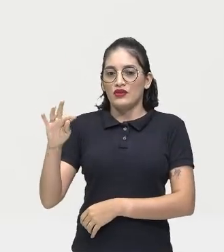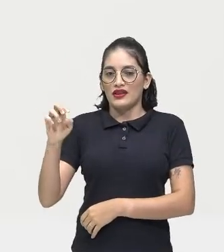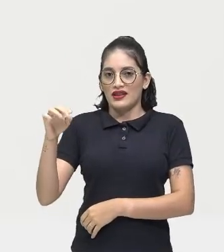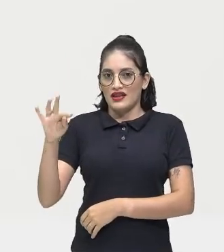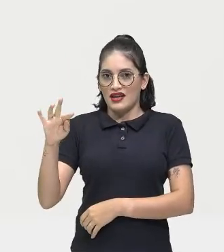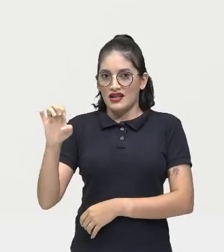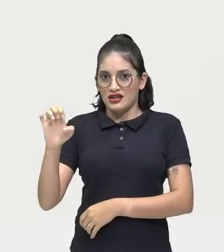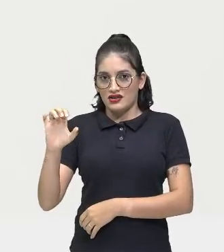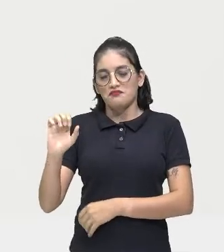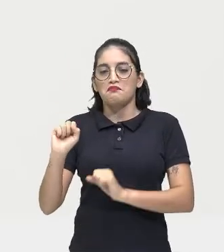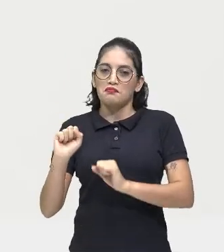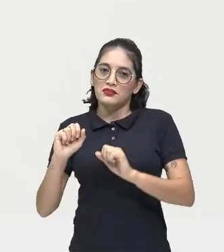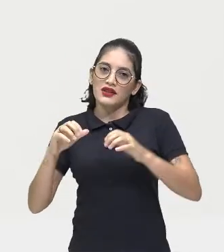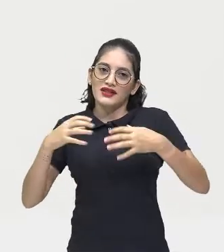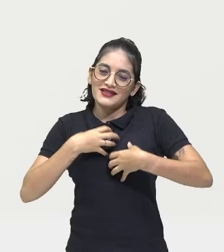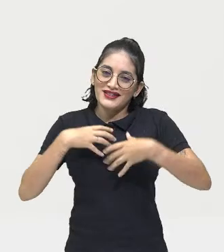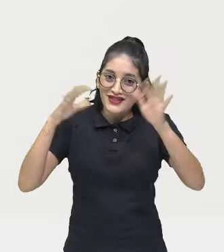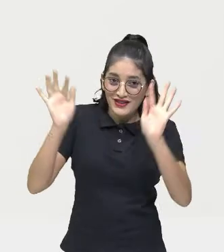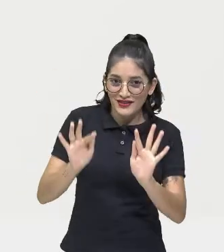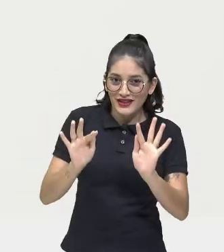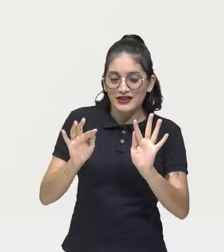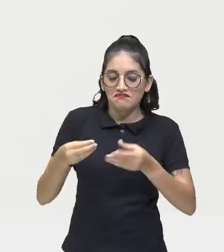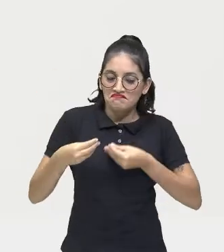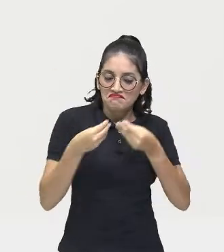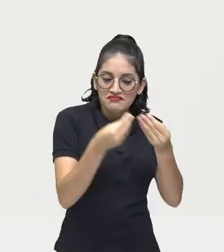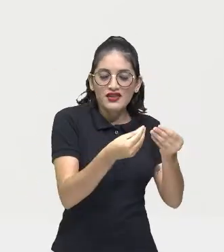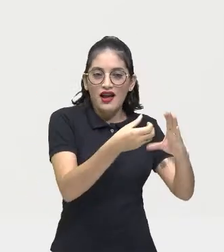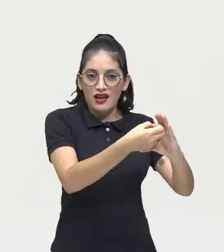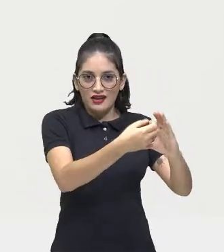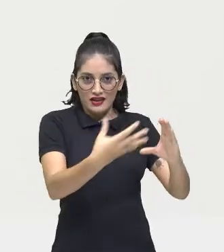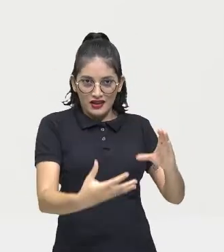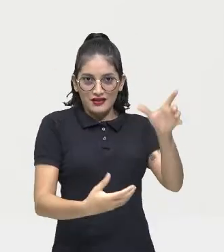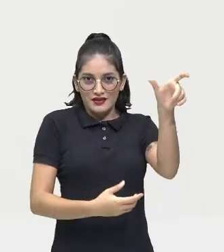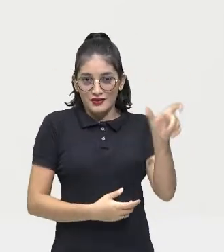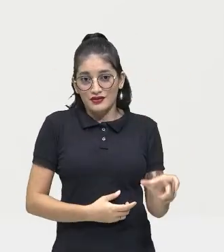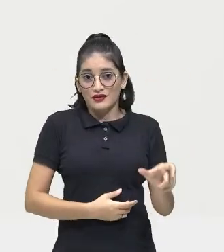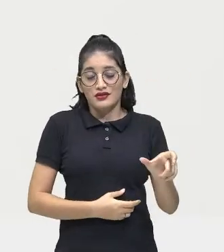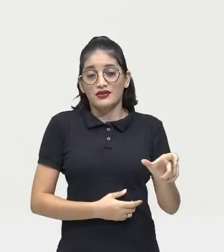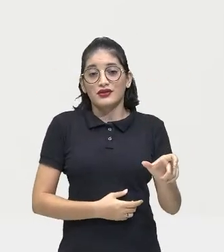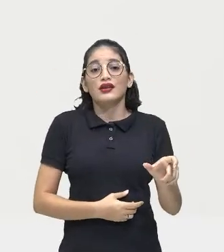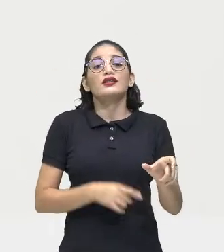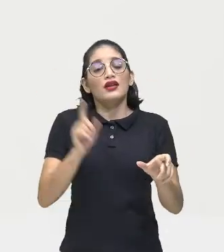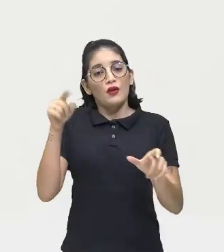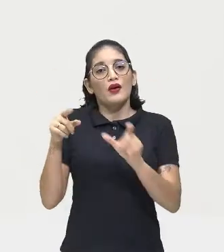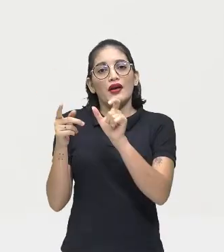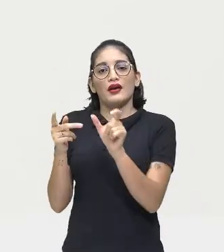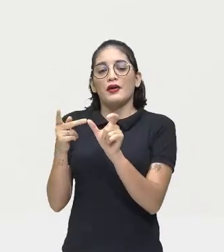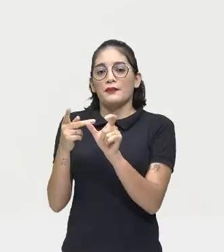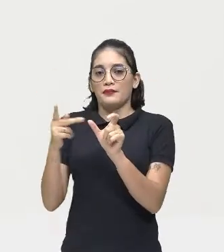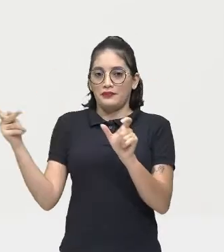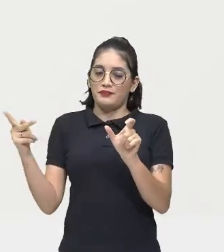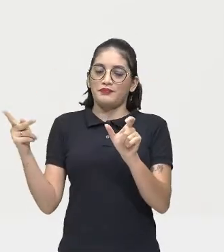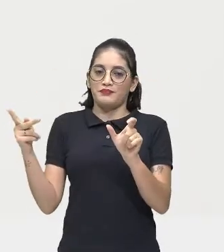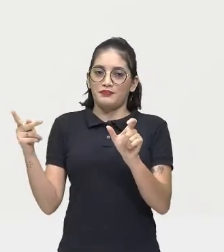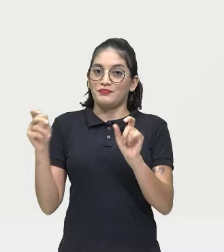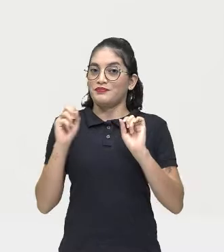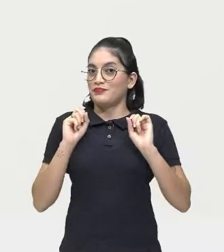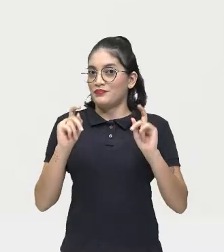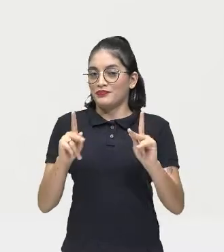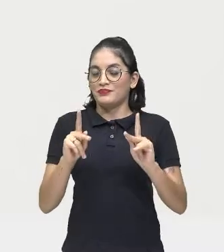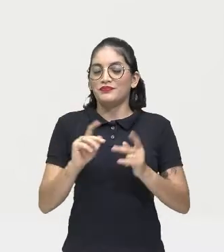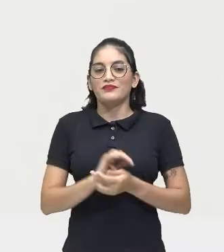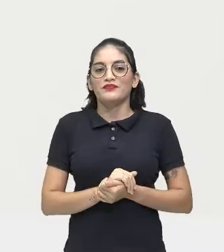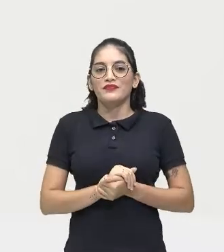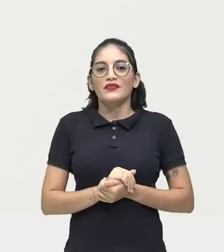aqui atribui uma característica a esse sujeito da oração. Então, é o meu predicativo do sujeito, ok?